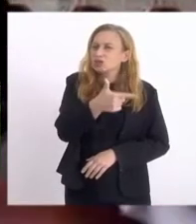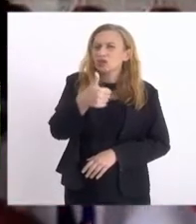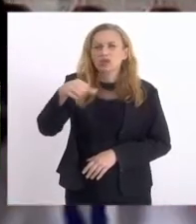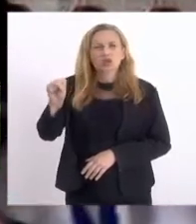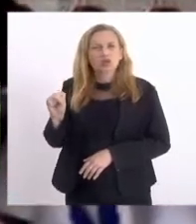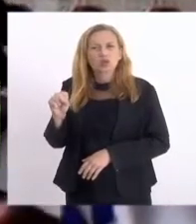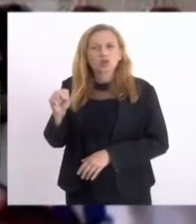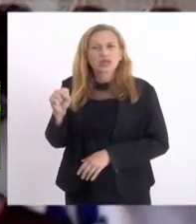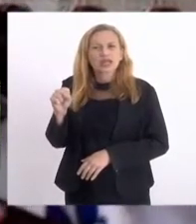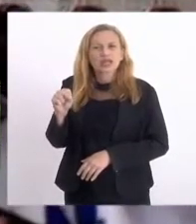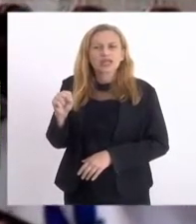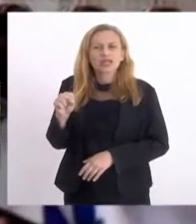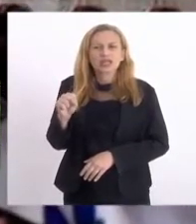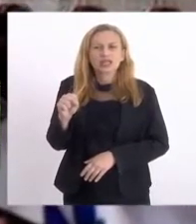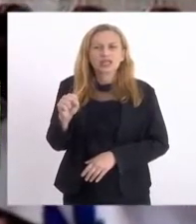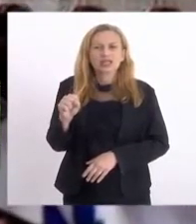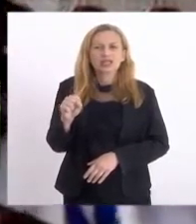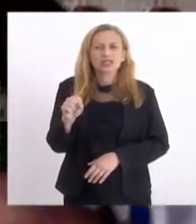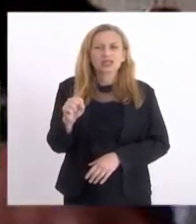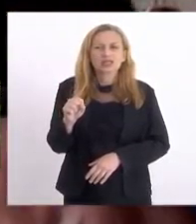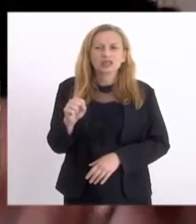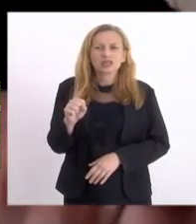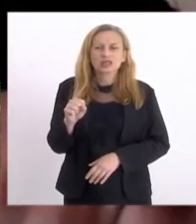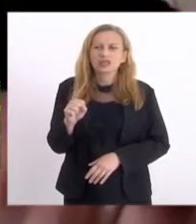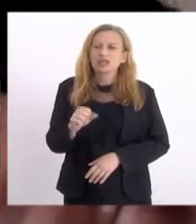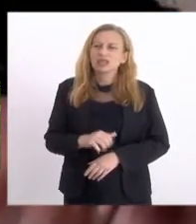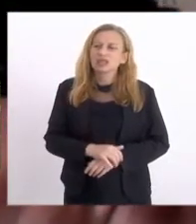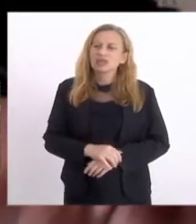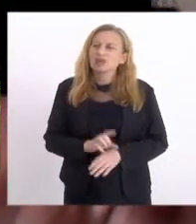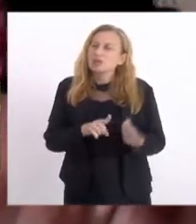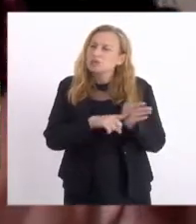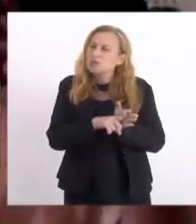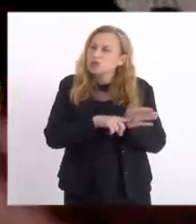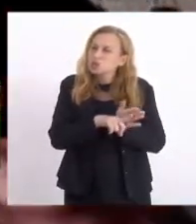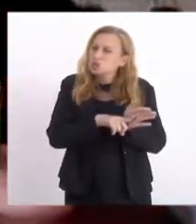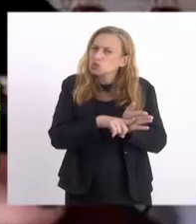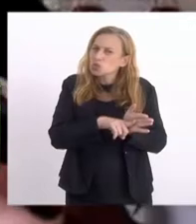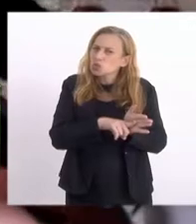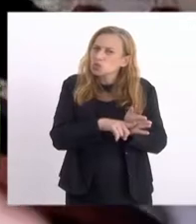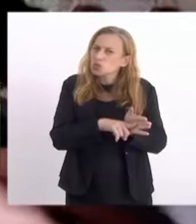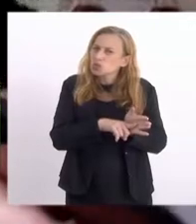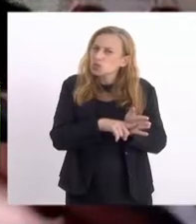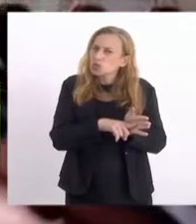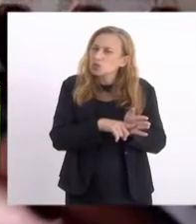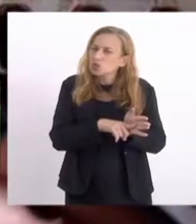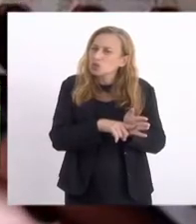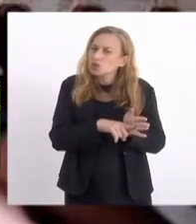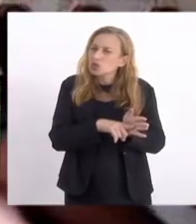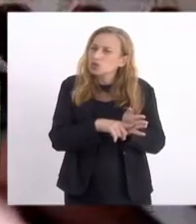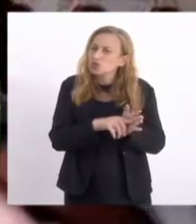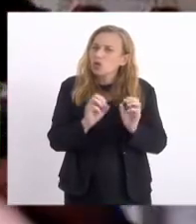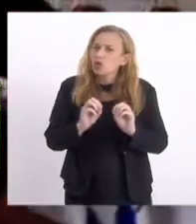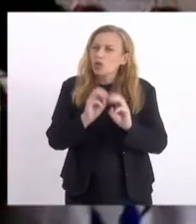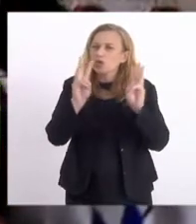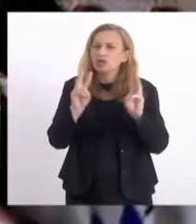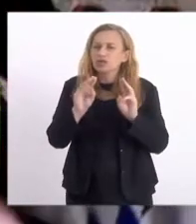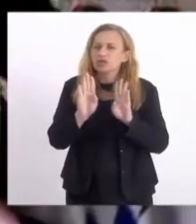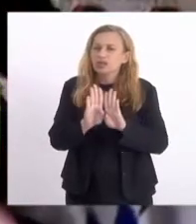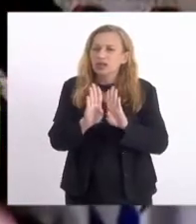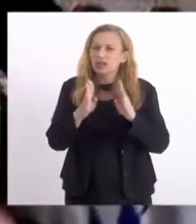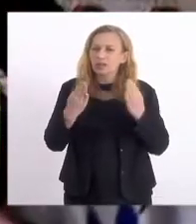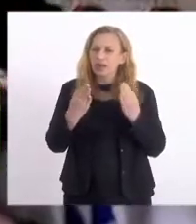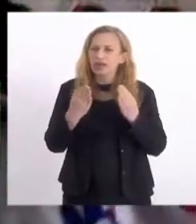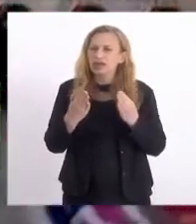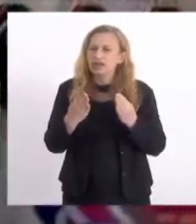2018. E a gente, inclusive, pesquisou a ONG Portas Abertas, não sei se